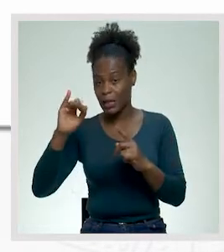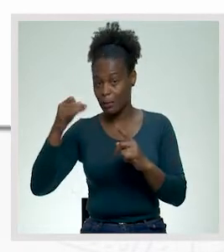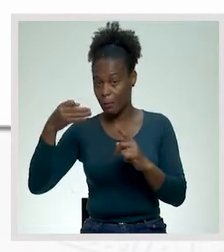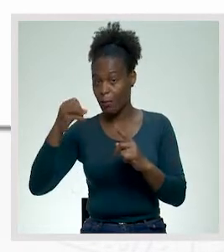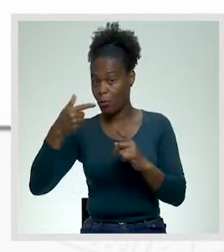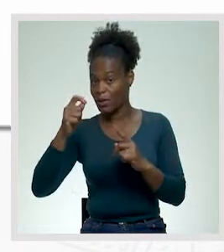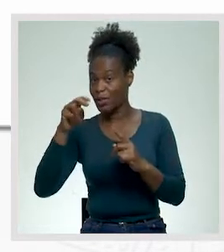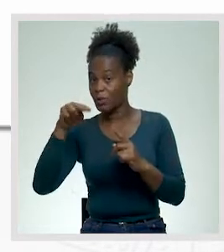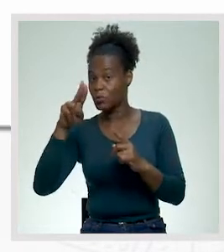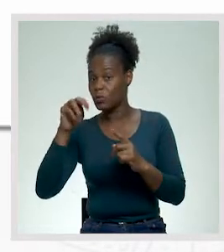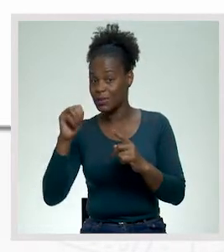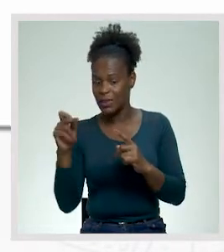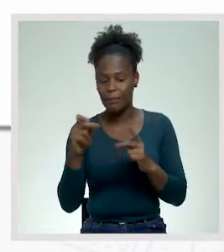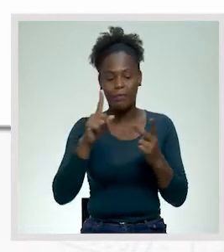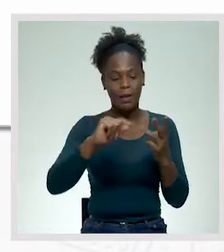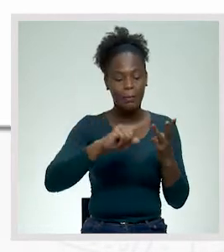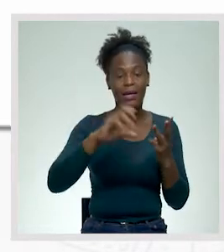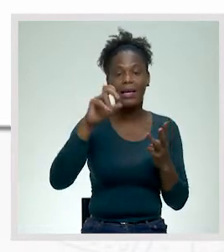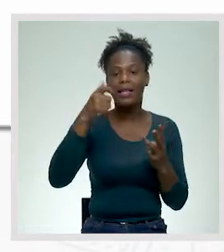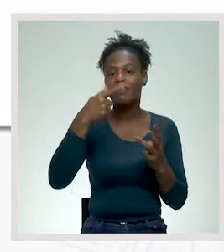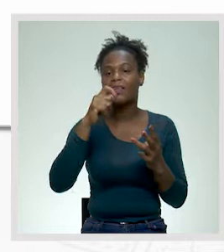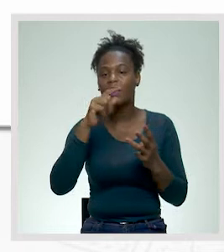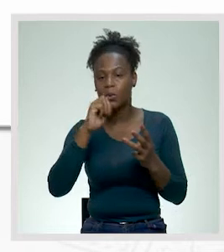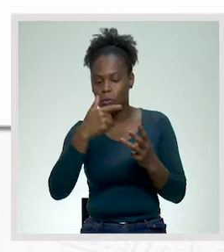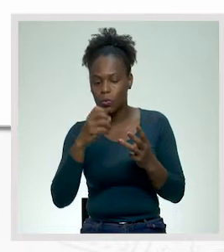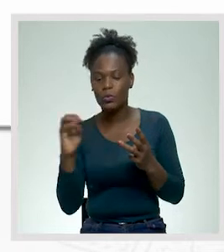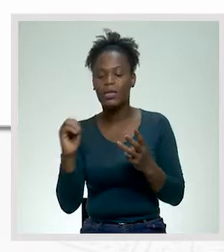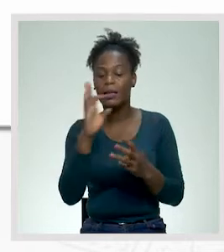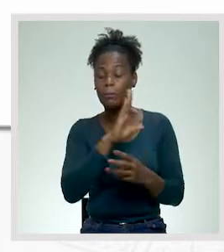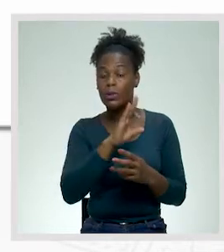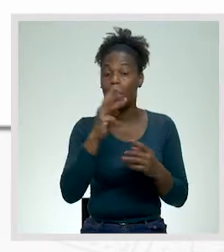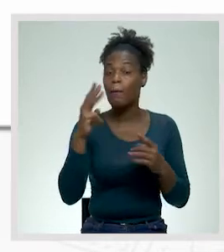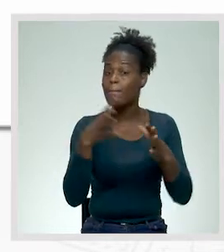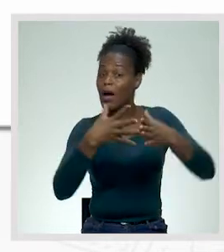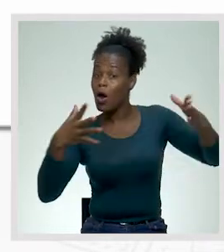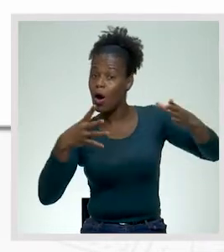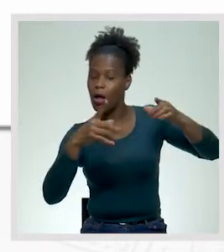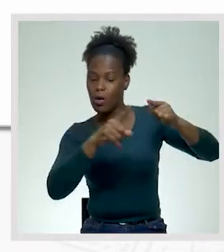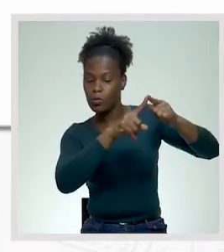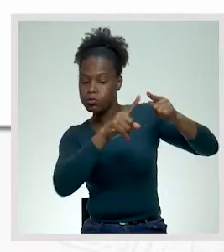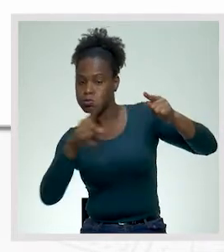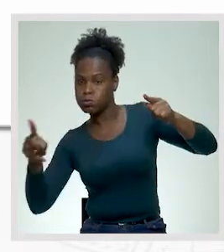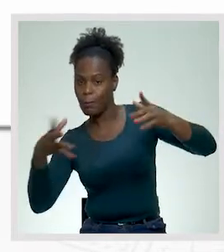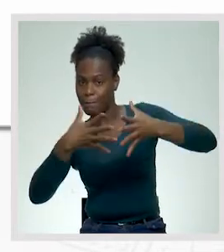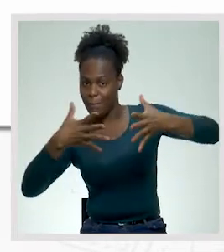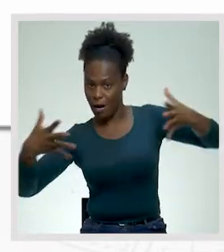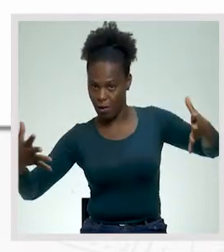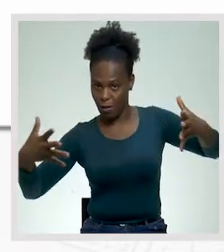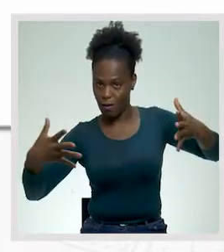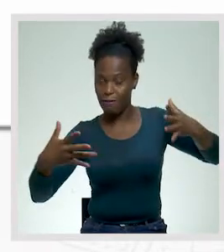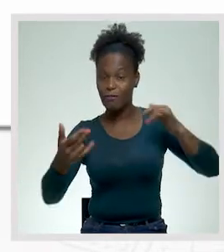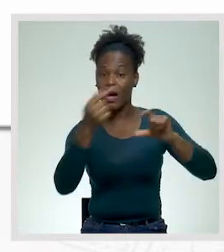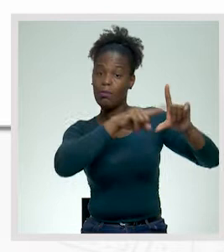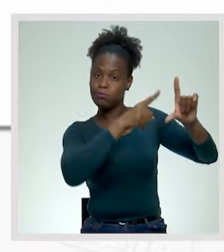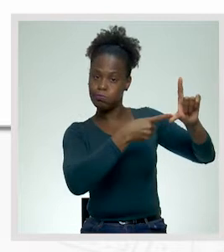é o maior lado do triângulo, que fica oposto ao ângulo maior, ângulo reto. Os demais lados